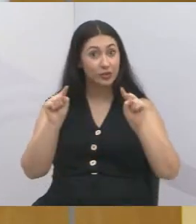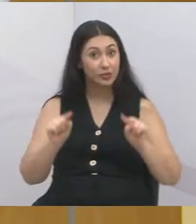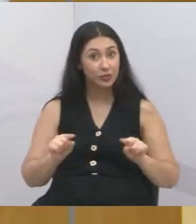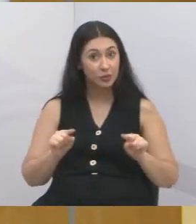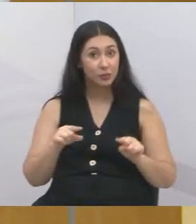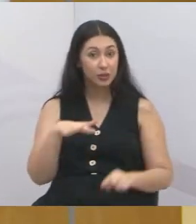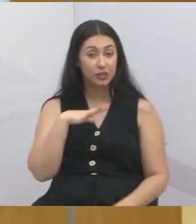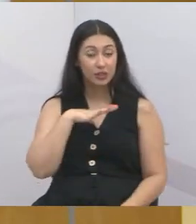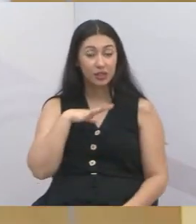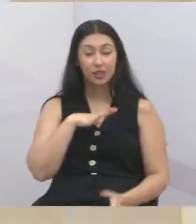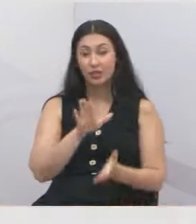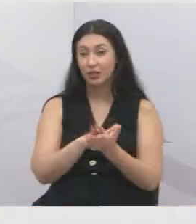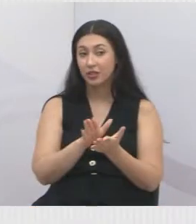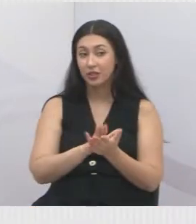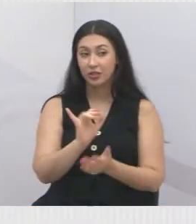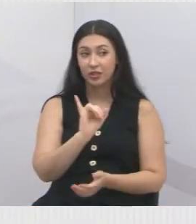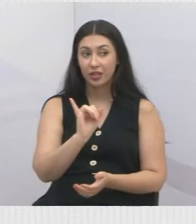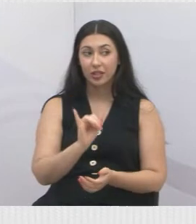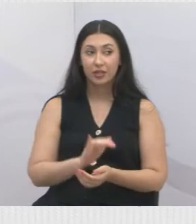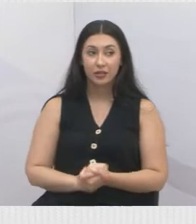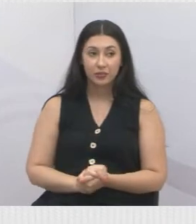do município de Jacareí.